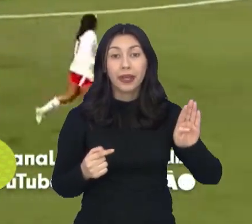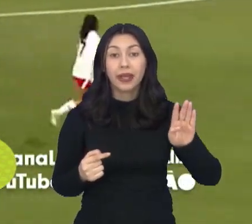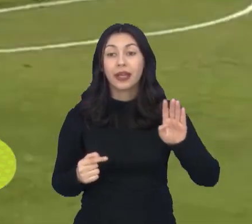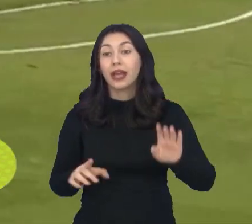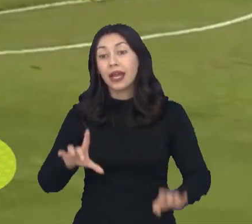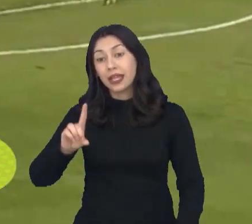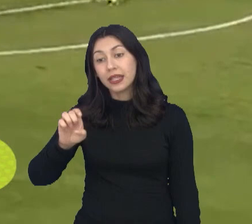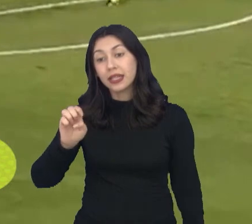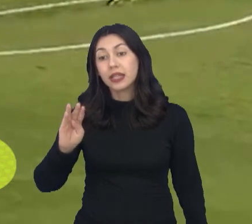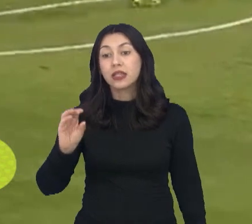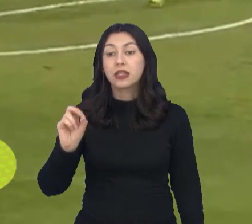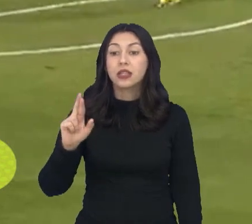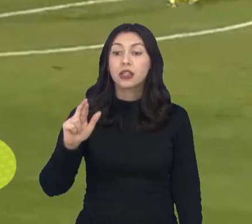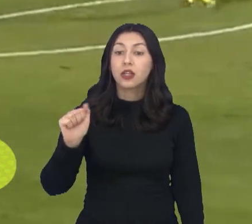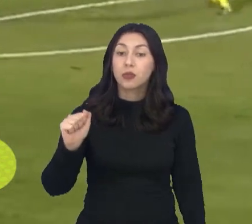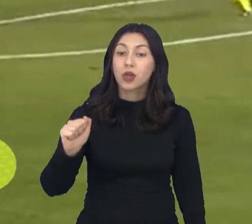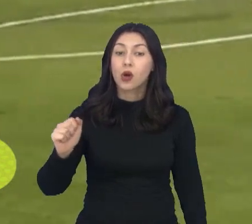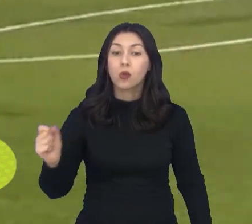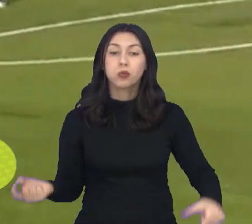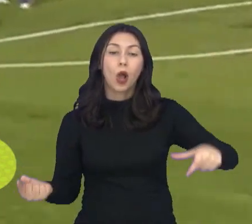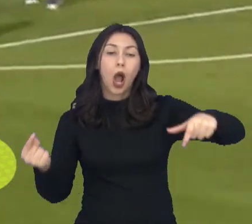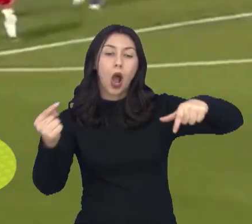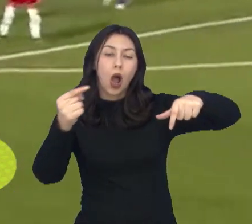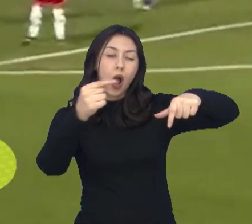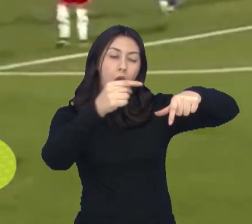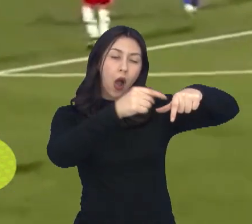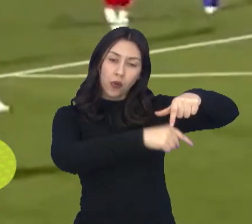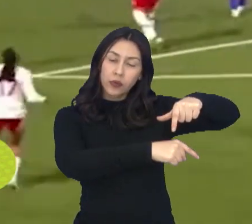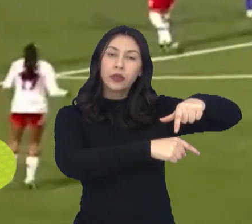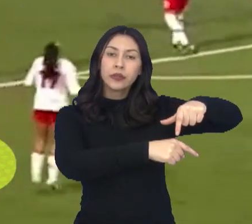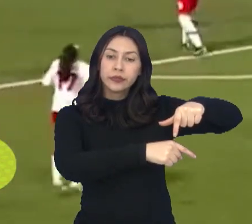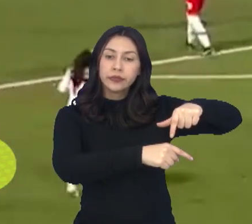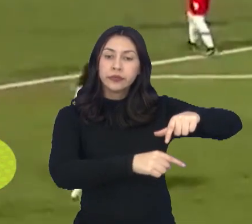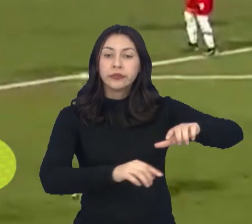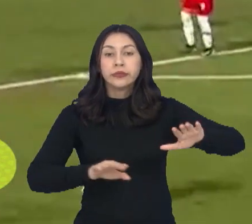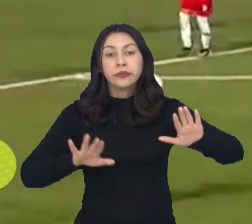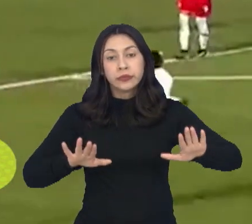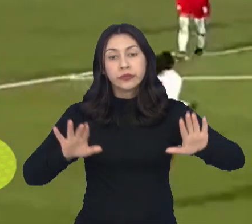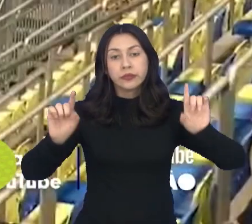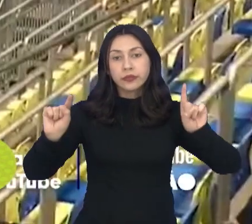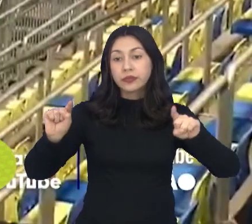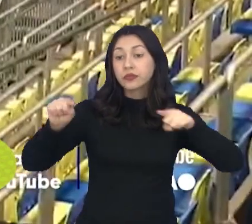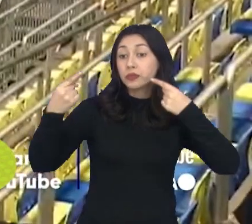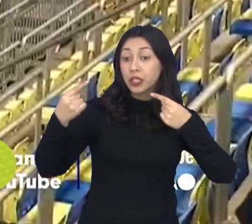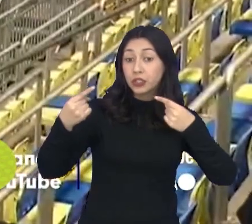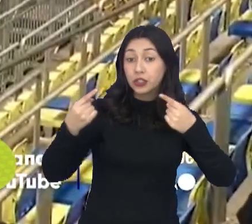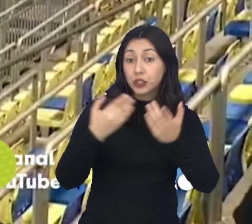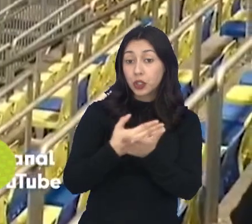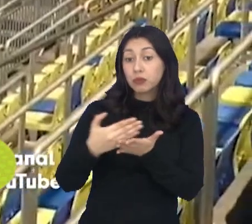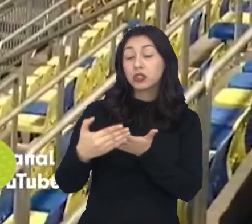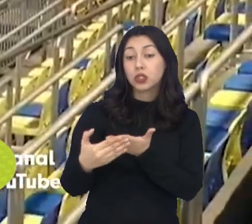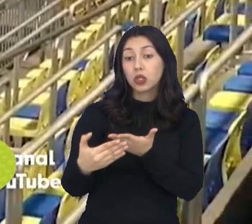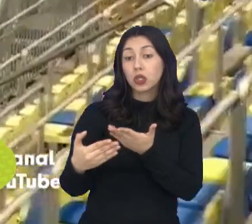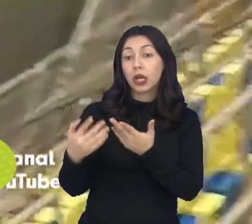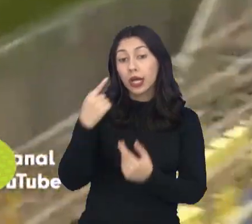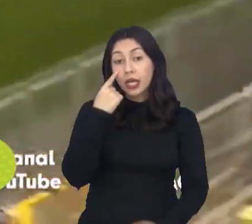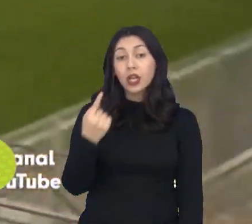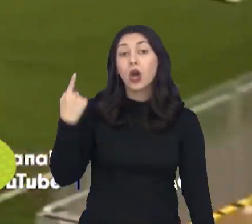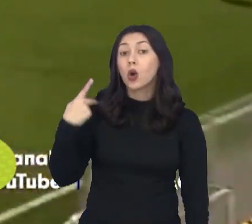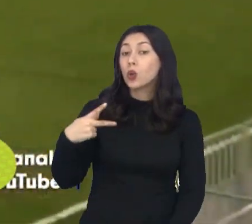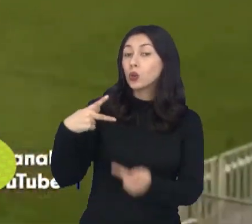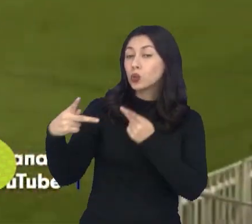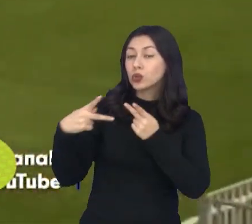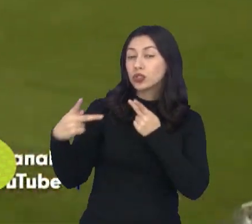lá mais alto que todo mundo e colocou no fundo do gol do São José. O empate do São José vai sair no finalzinho,